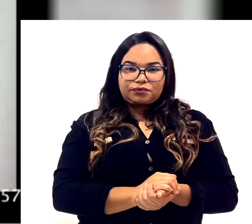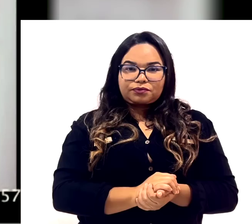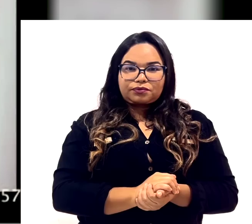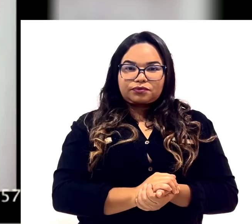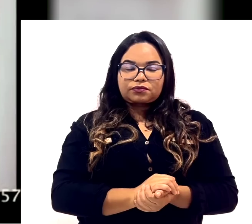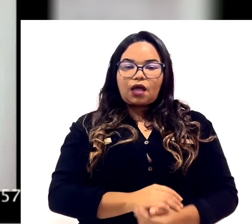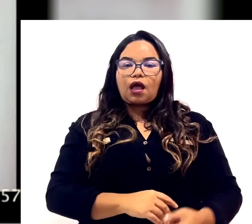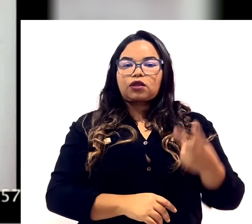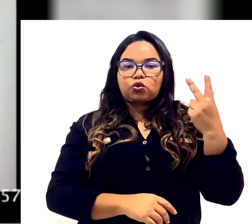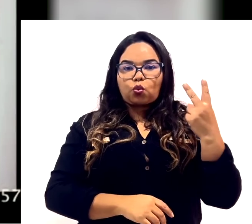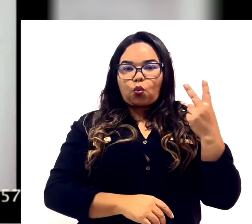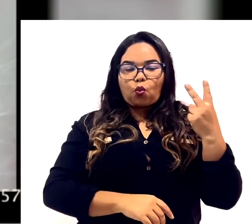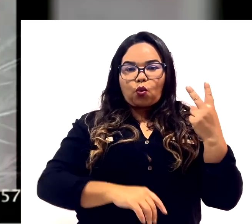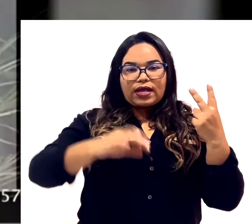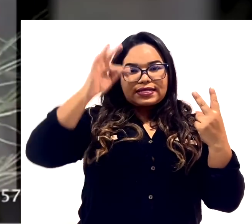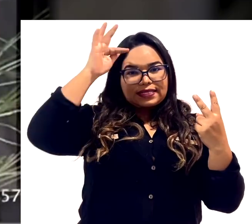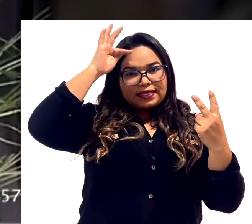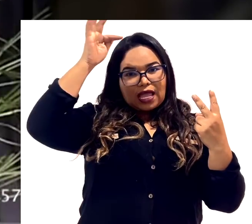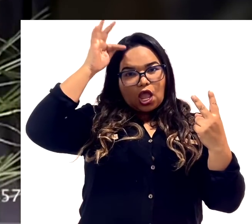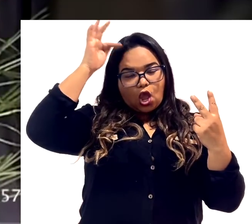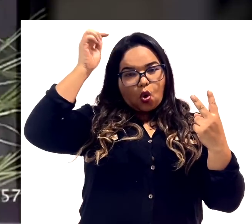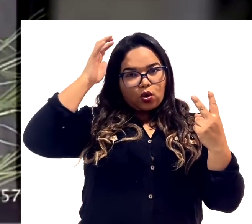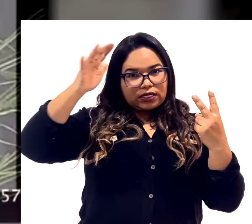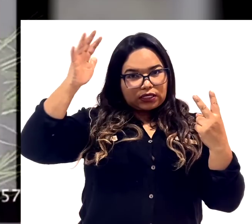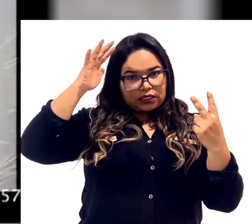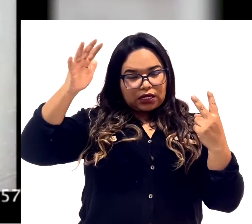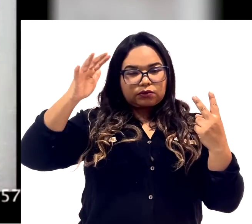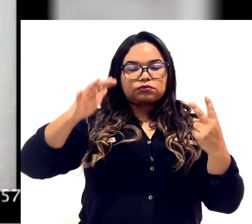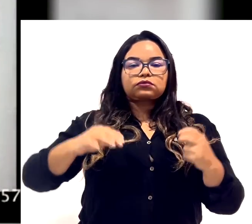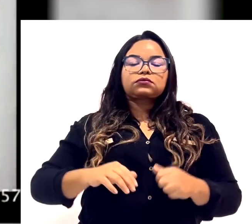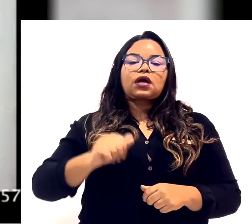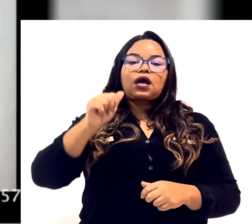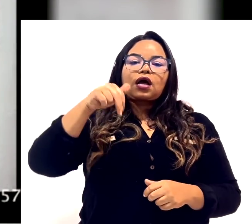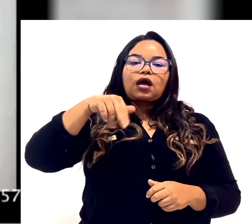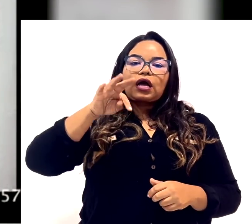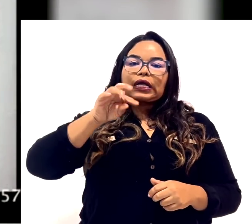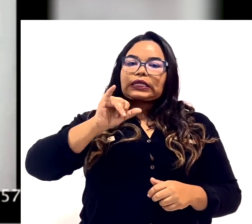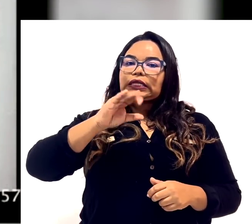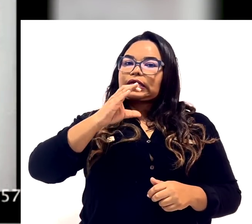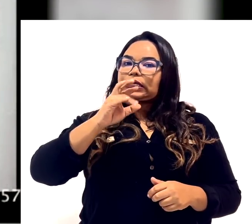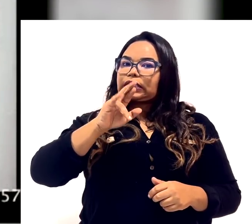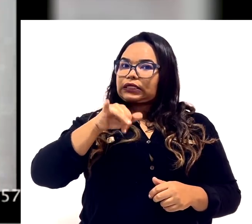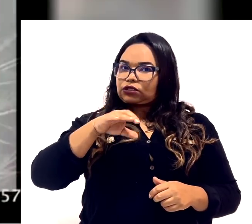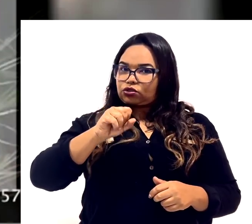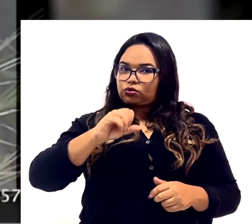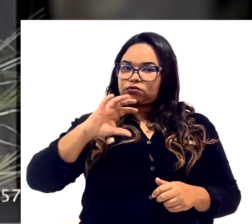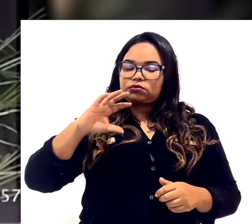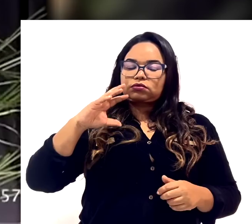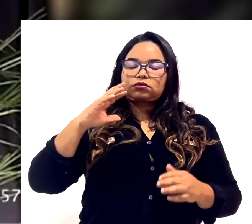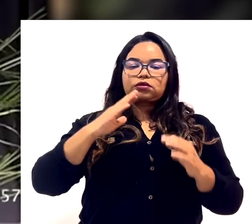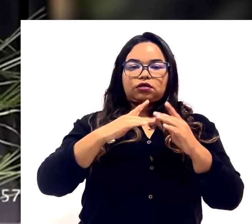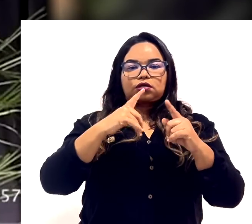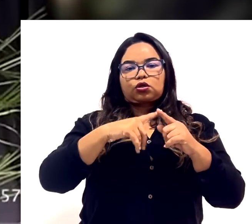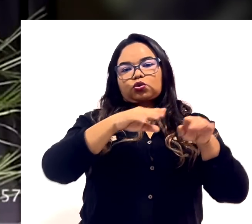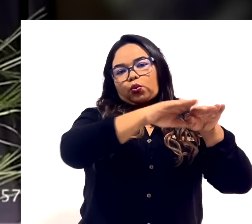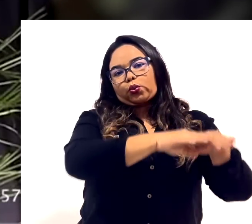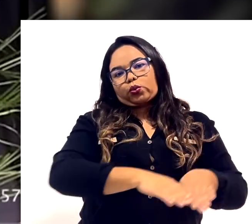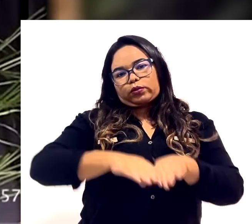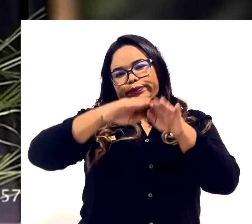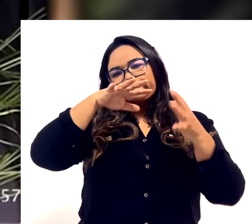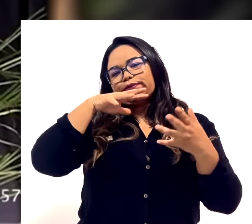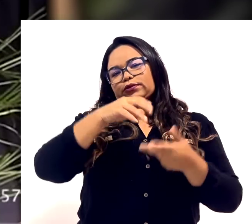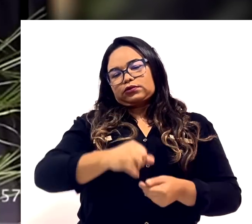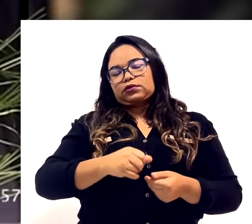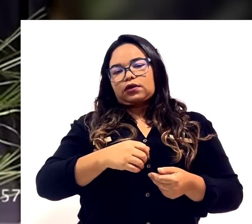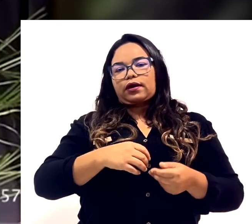Há duas teorias sobre o anticristo no mundo hoje, que são ensinadas por todas as igrejas do mundo.